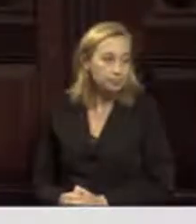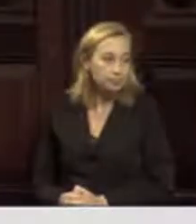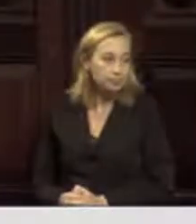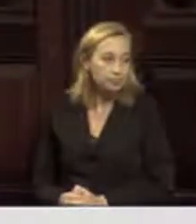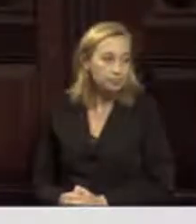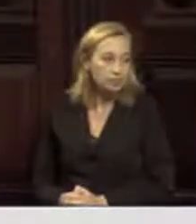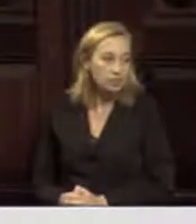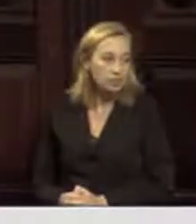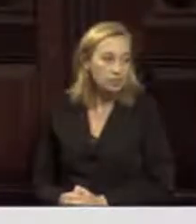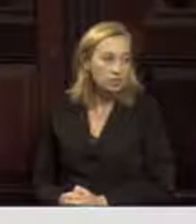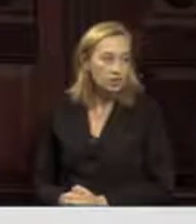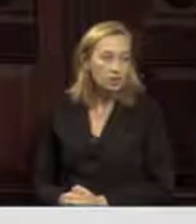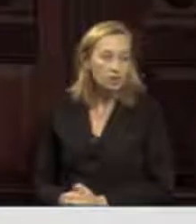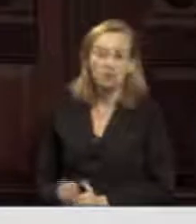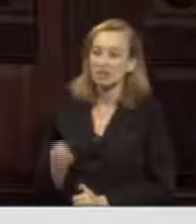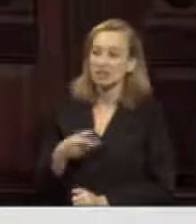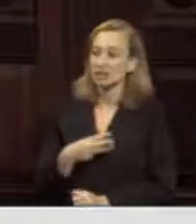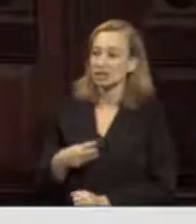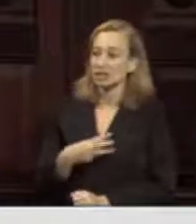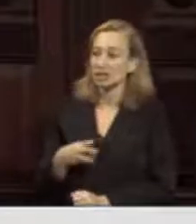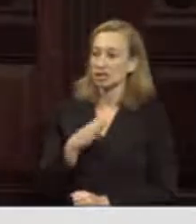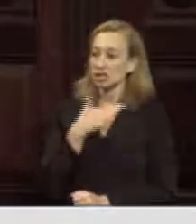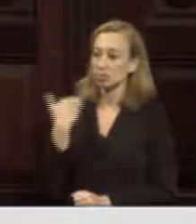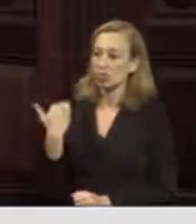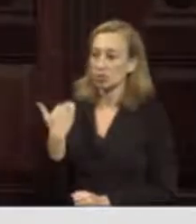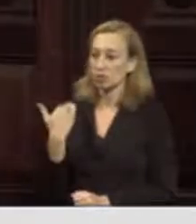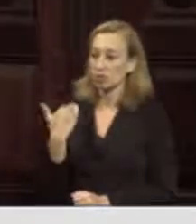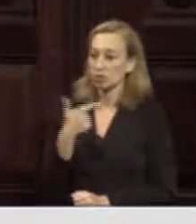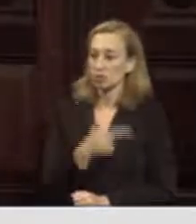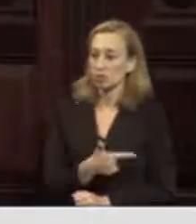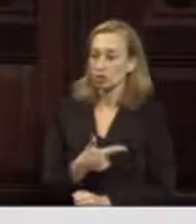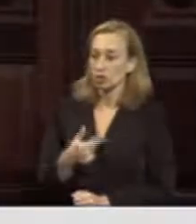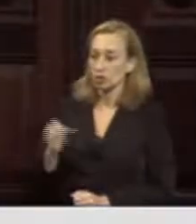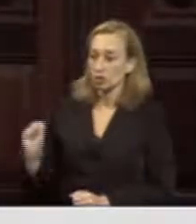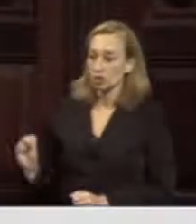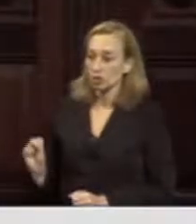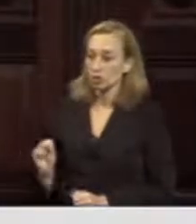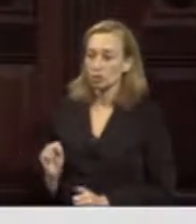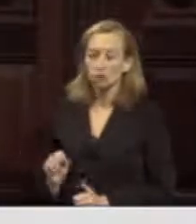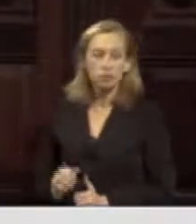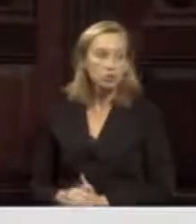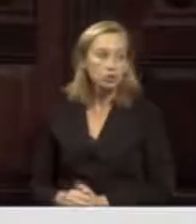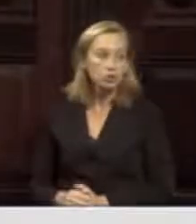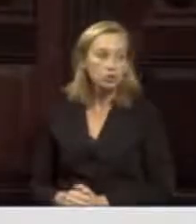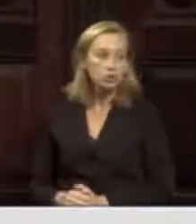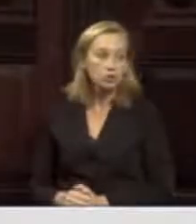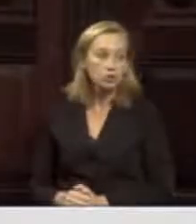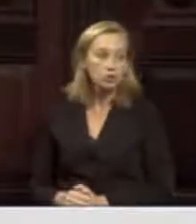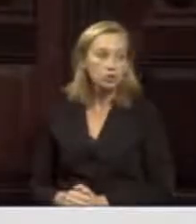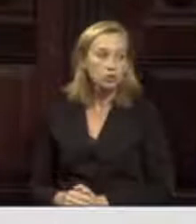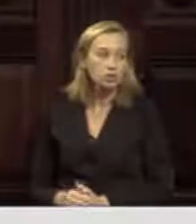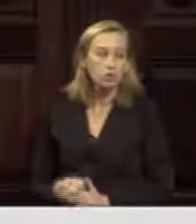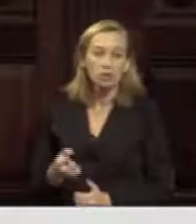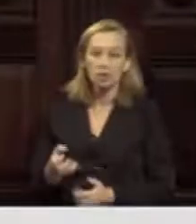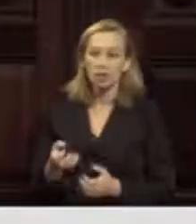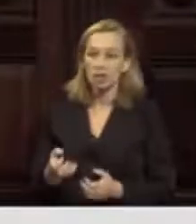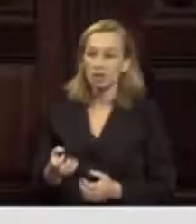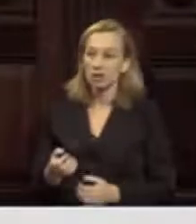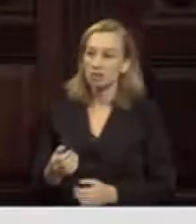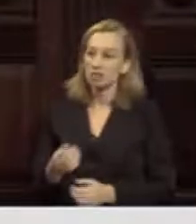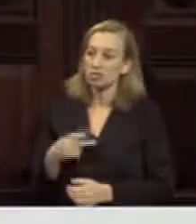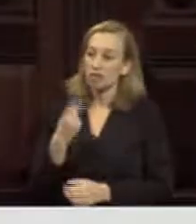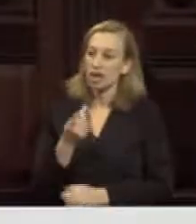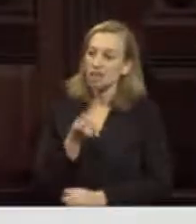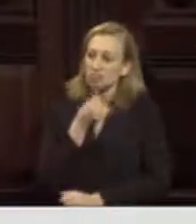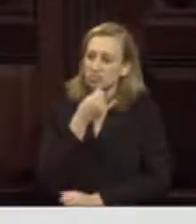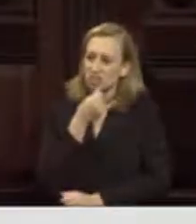Com a morte deles, são 33 mortos em 2018. Quero me solidarizar com toda a família e dizer que fico muito